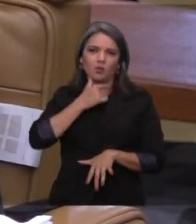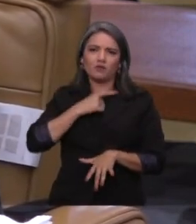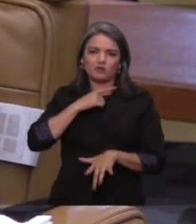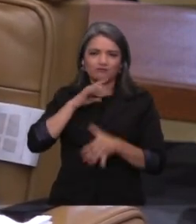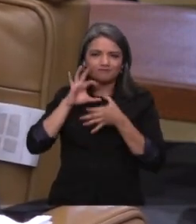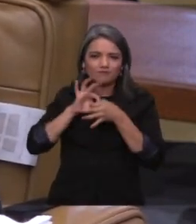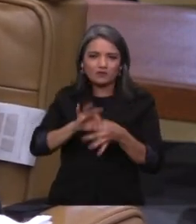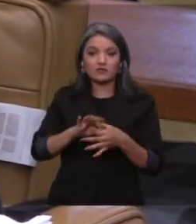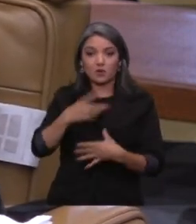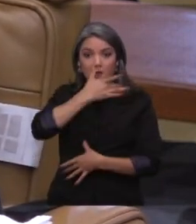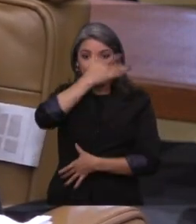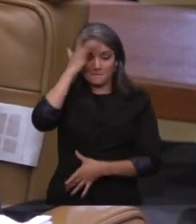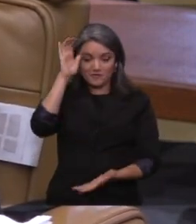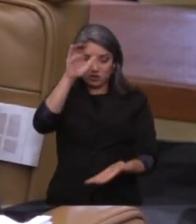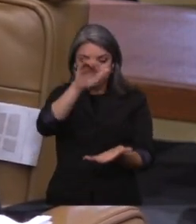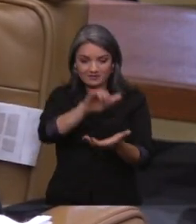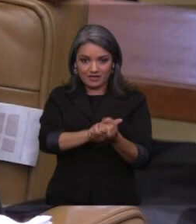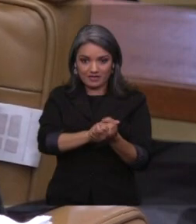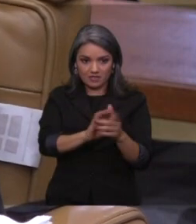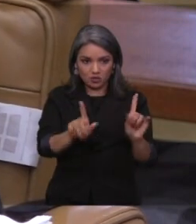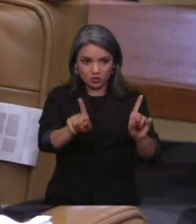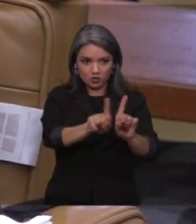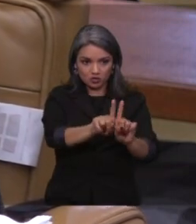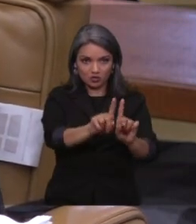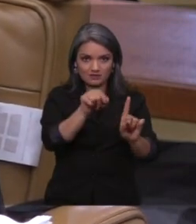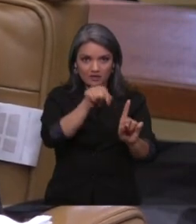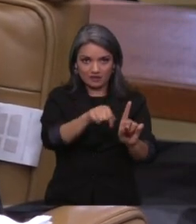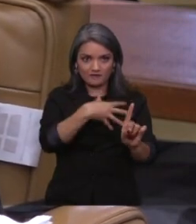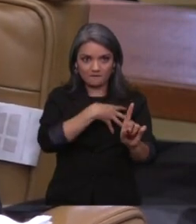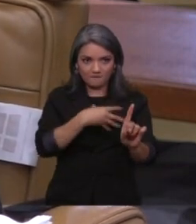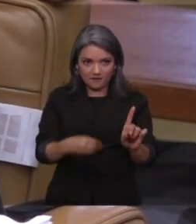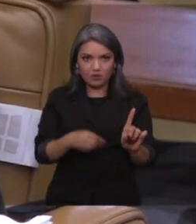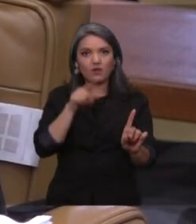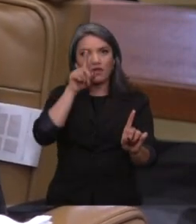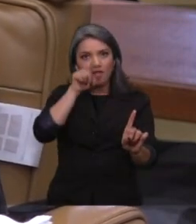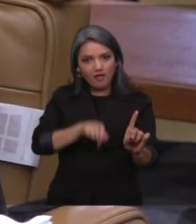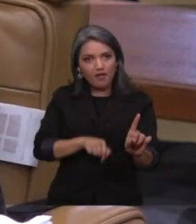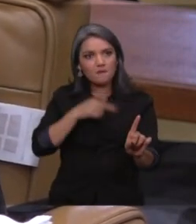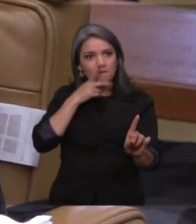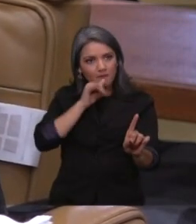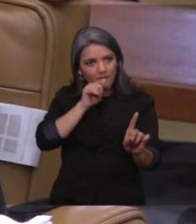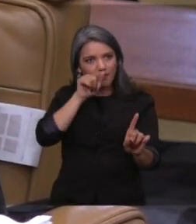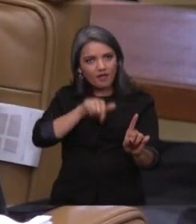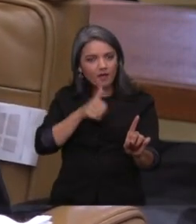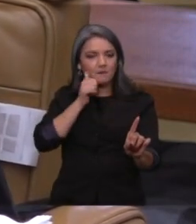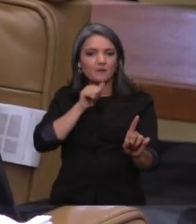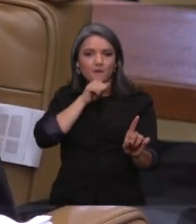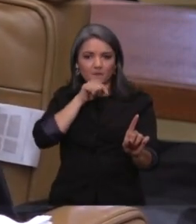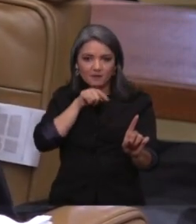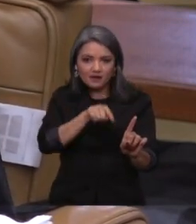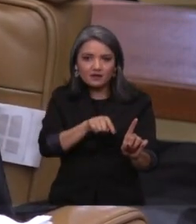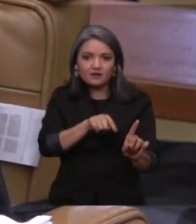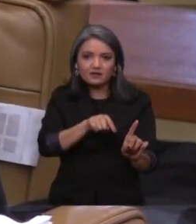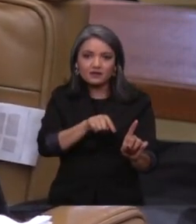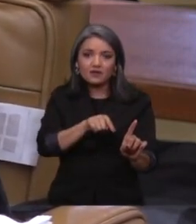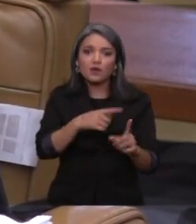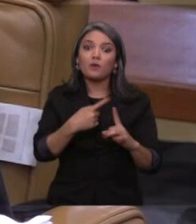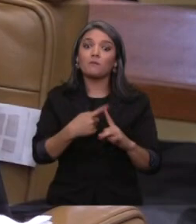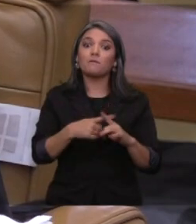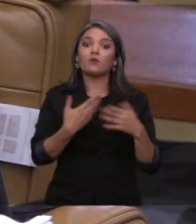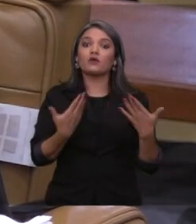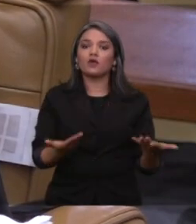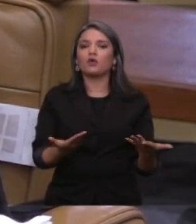que têm filhos são presumidamente pai e mãe, e especialmente a presunção de paternidade, porque se presume